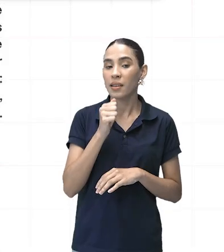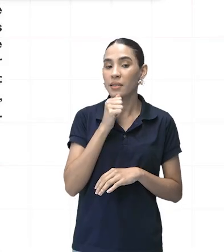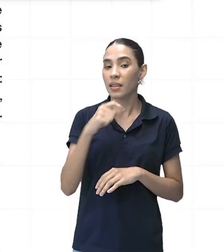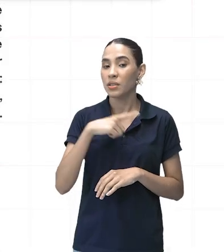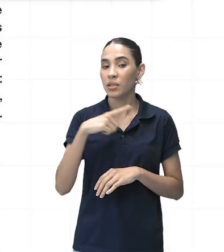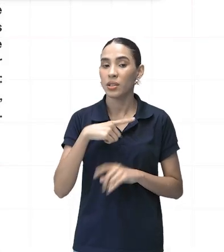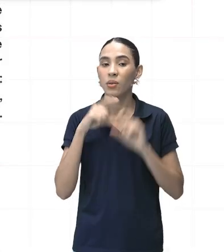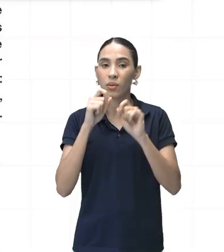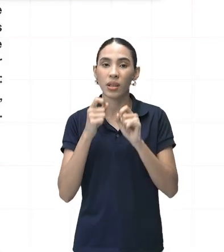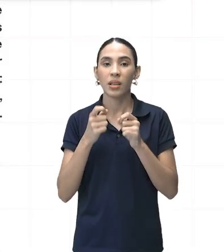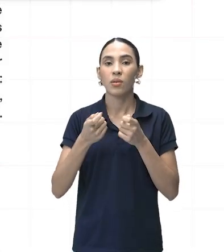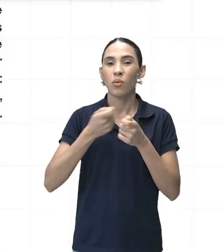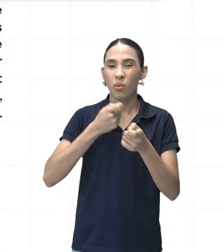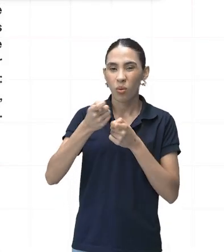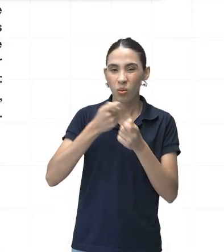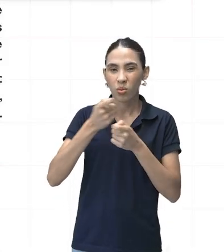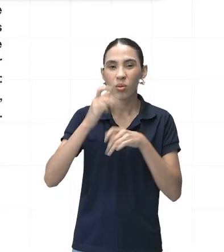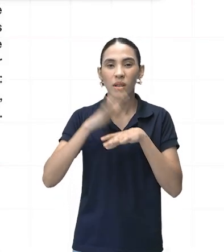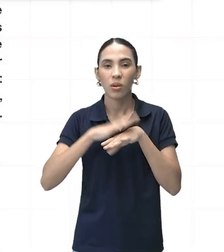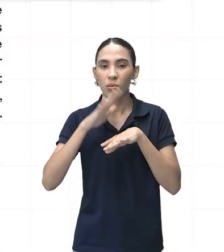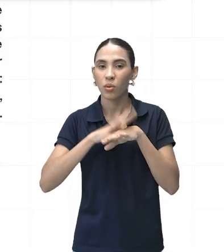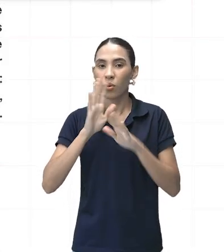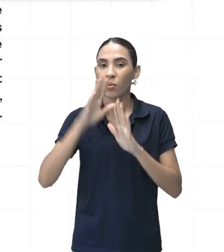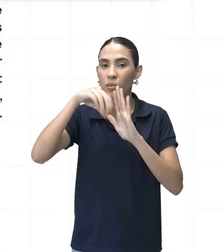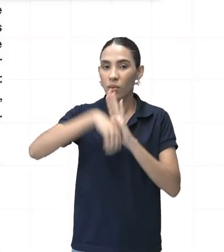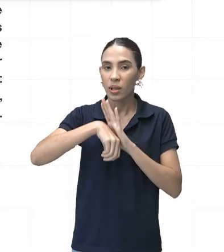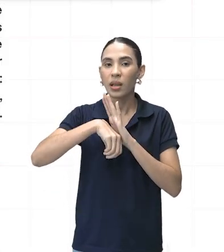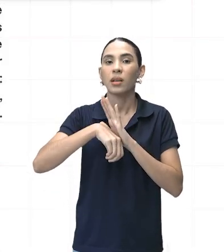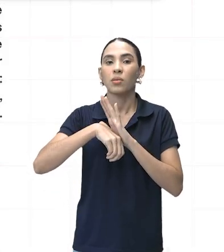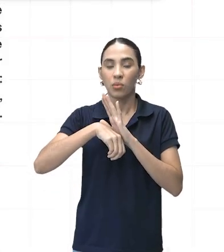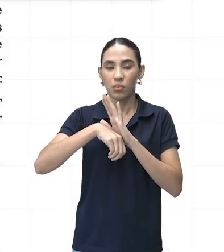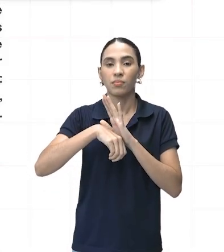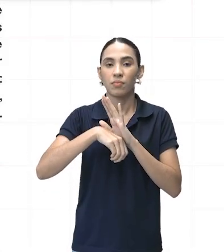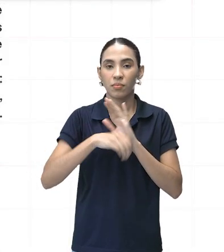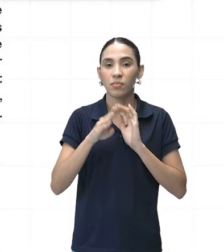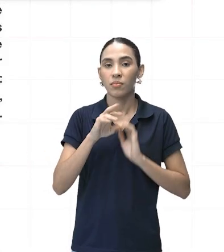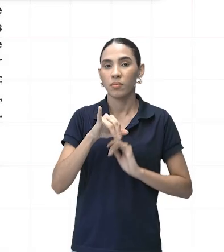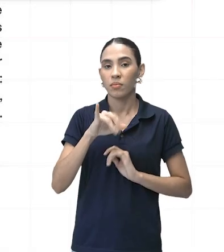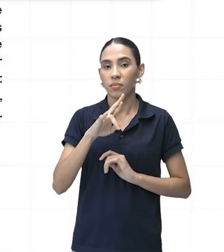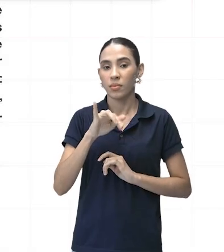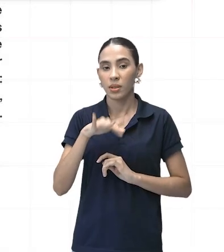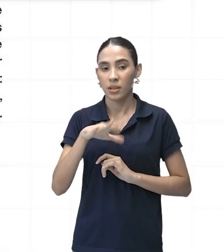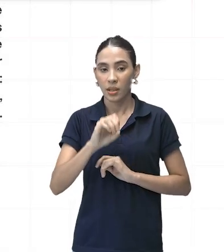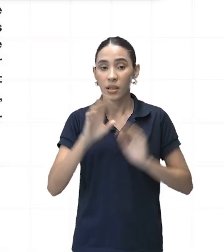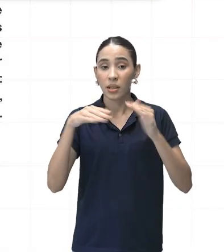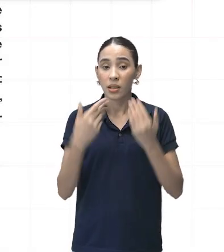tinha um certo domínio autônomo dentro do Império Britânico, tá? Então, o